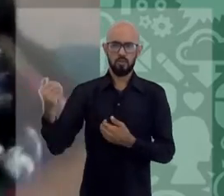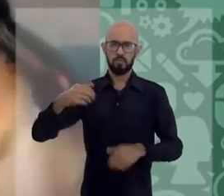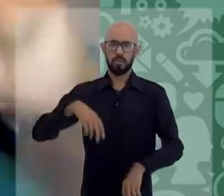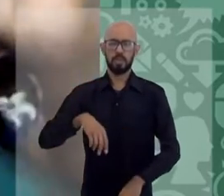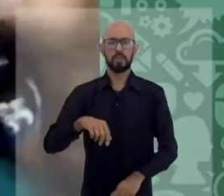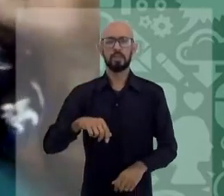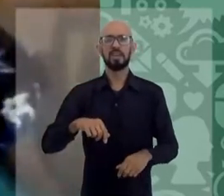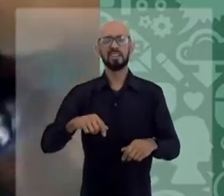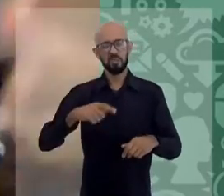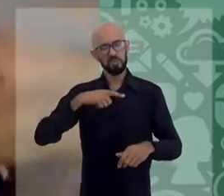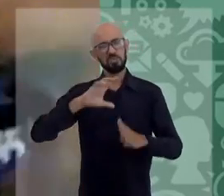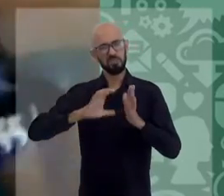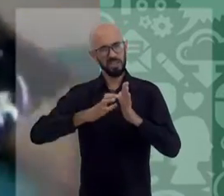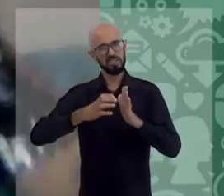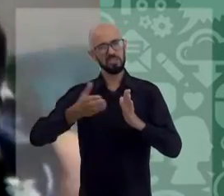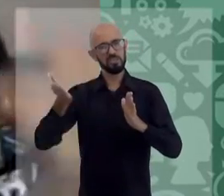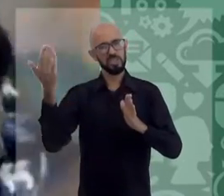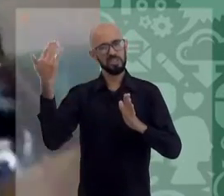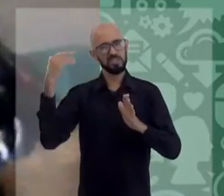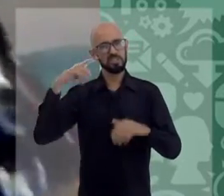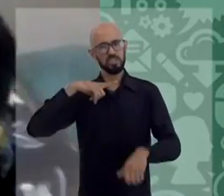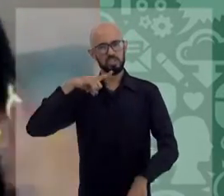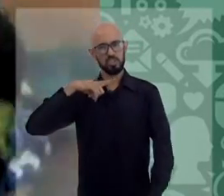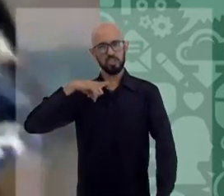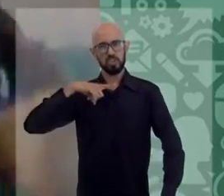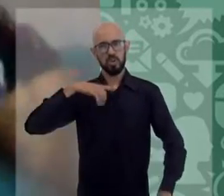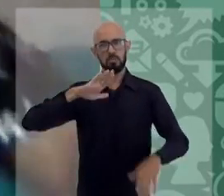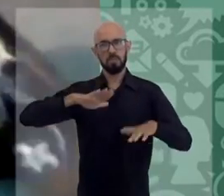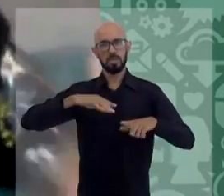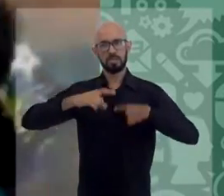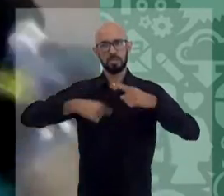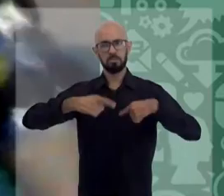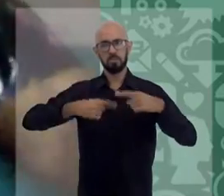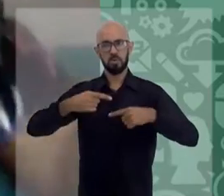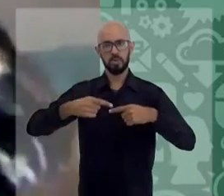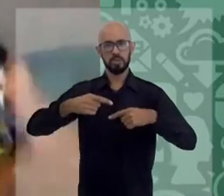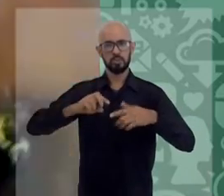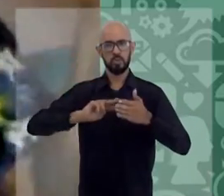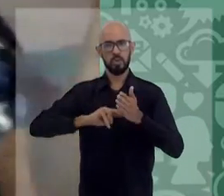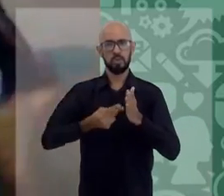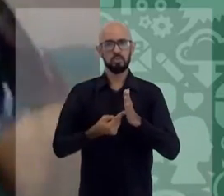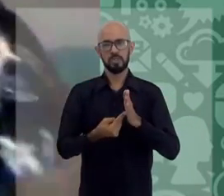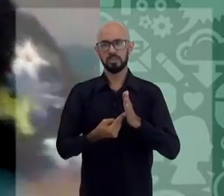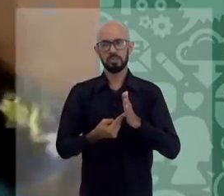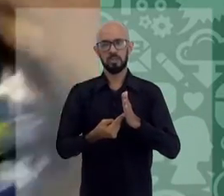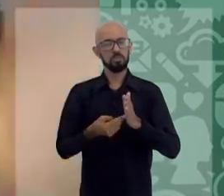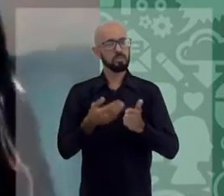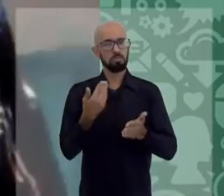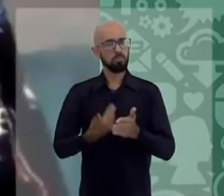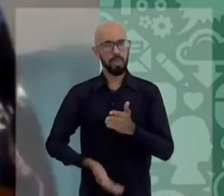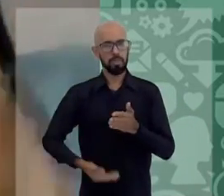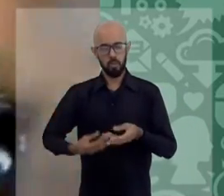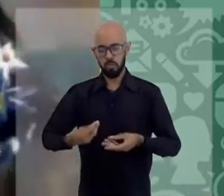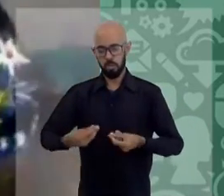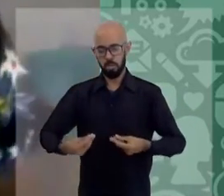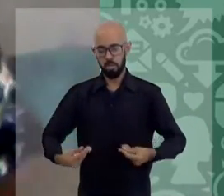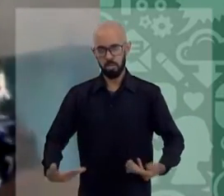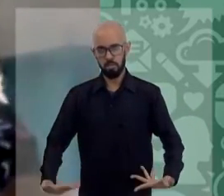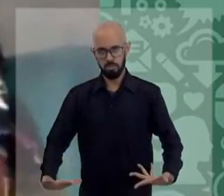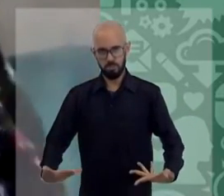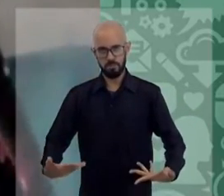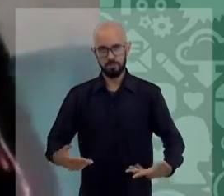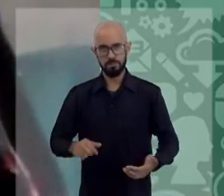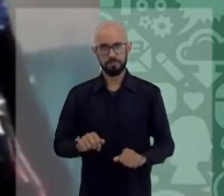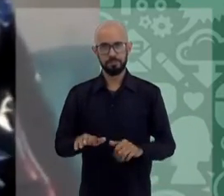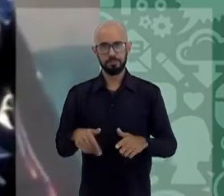do PSDB. Os partidos tinham essas juventudes, né? E os quadros iam se renovando a partir delas. Isso foi se perdendo